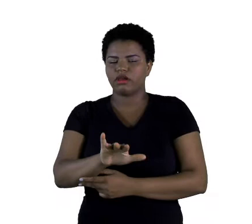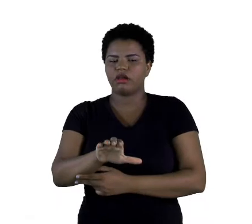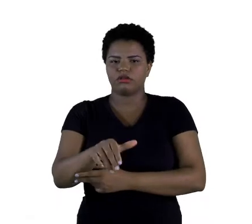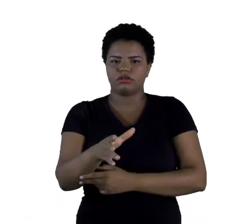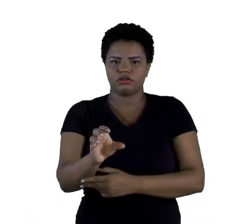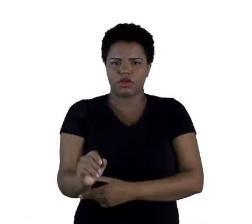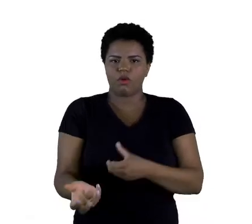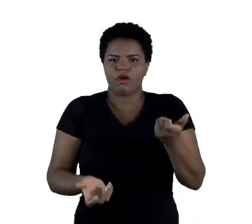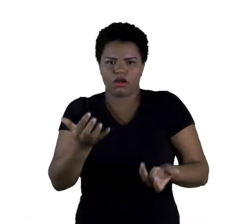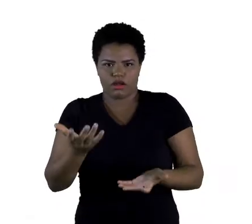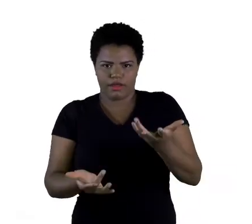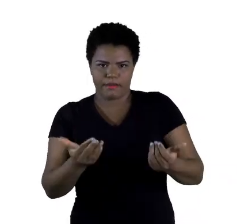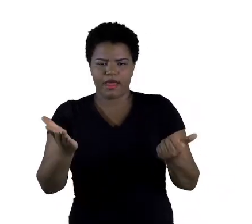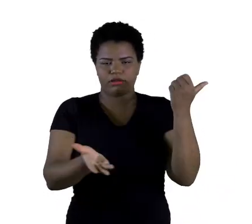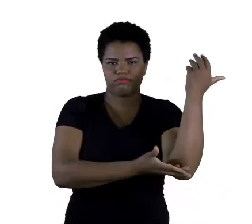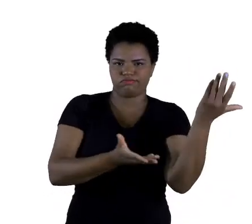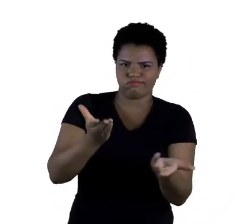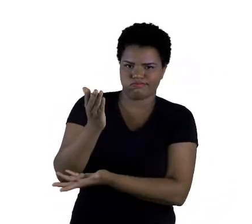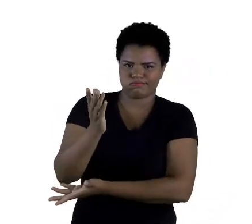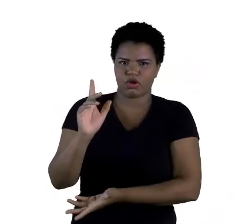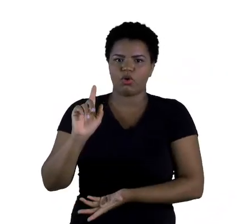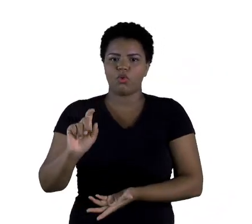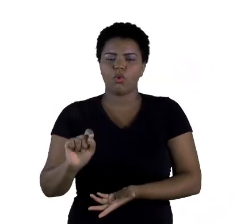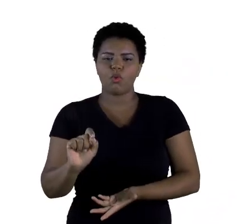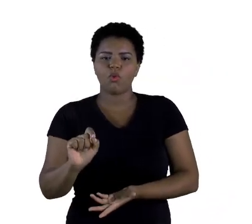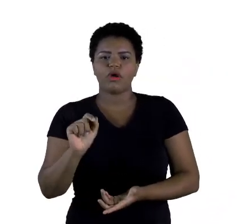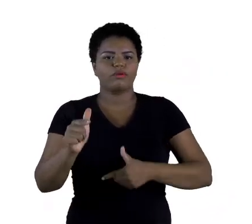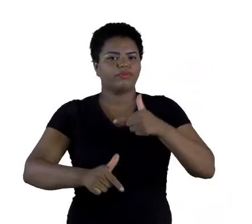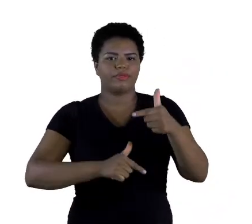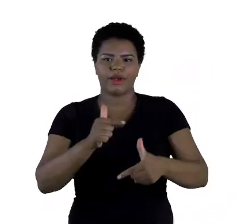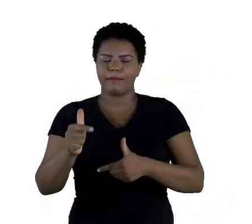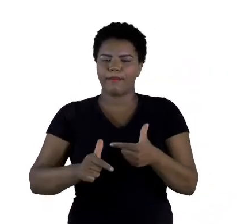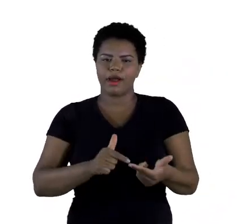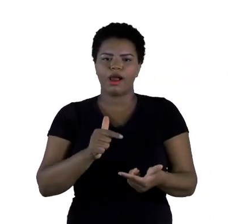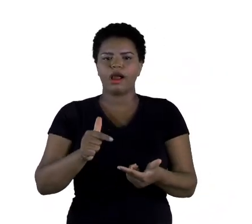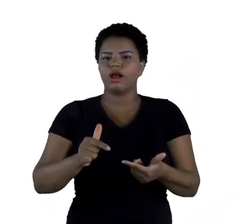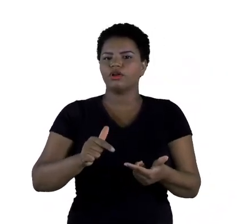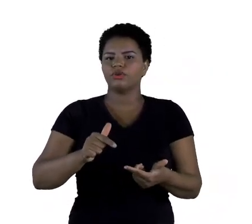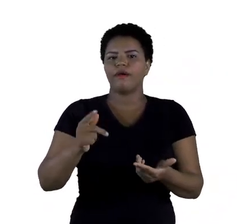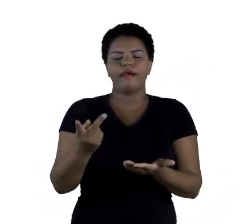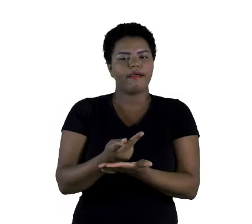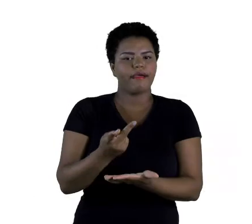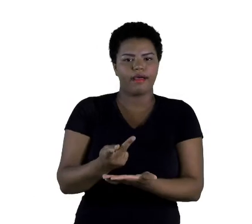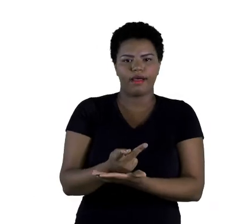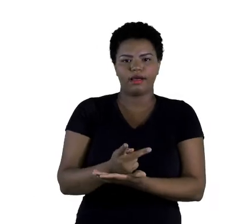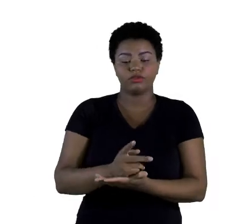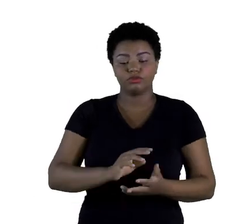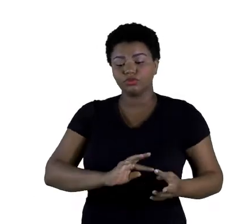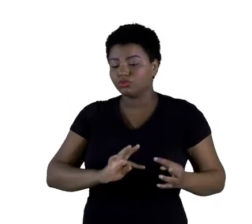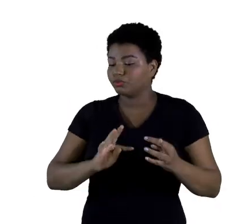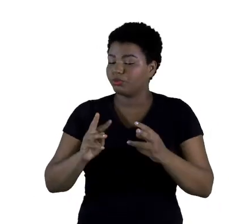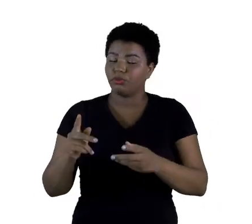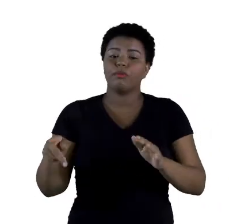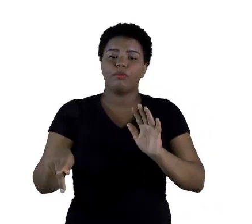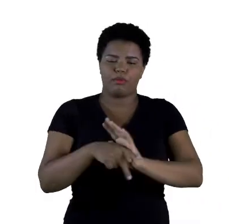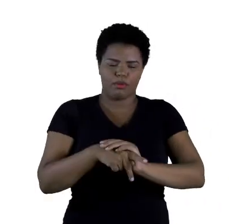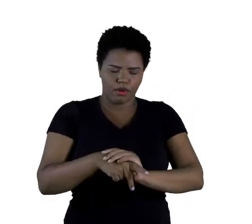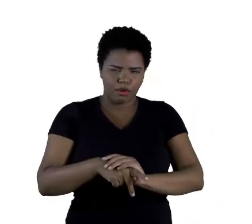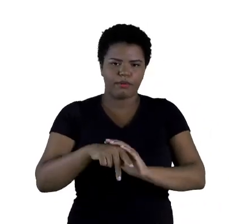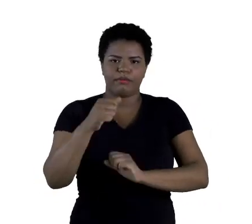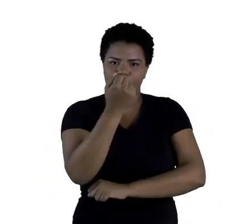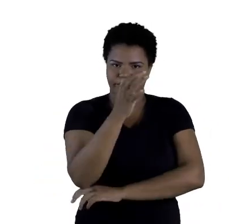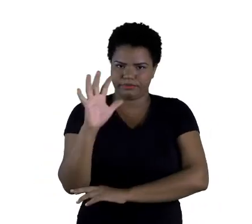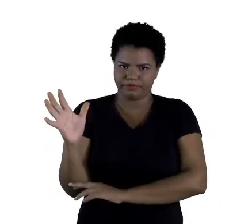desmatamentos, ou seja, pelo manejo inadequado ou mesmo pela ação do próprio ambiente. Esses